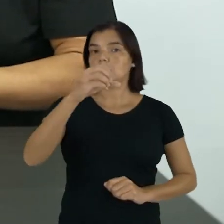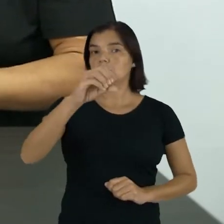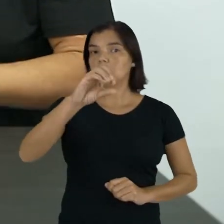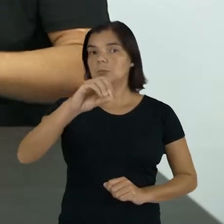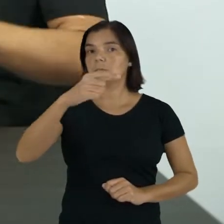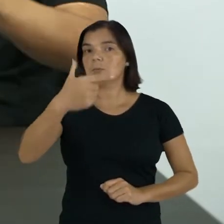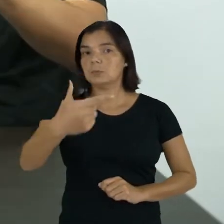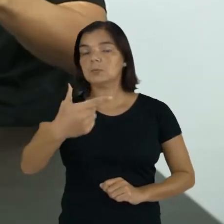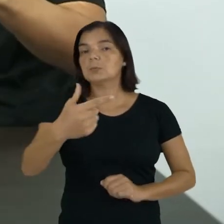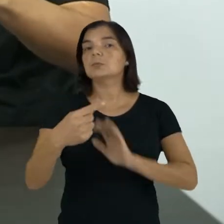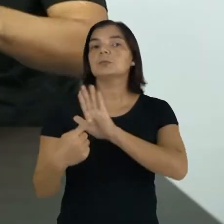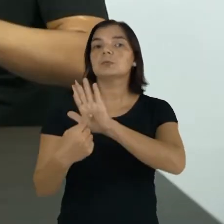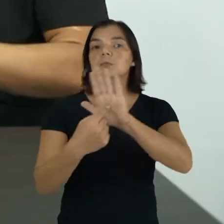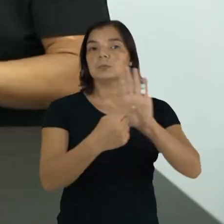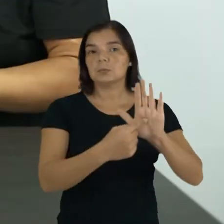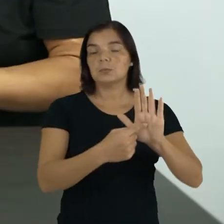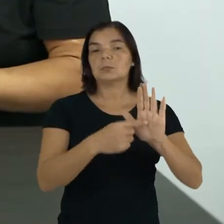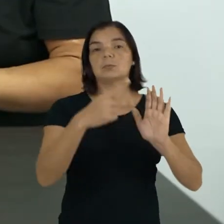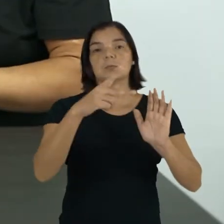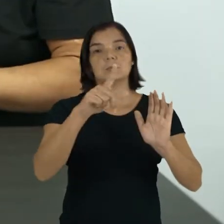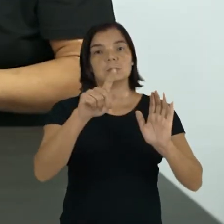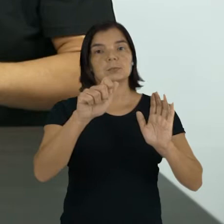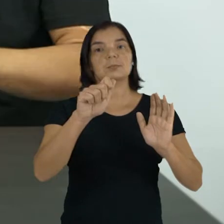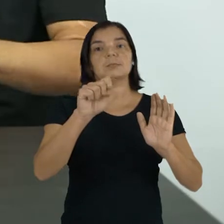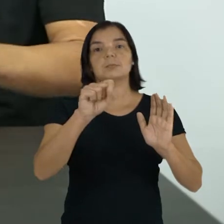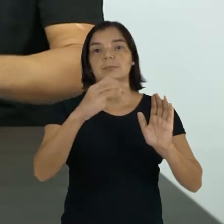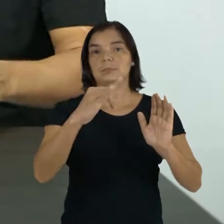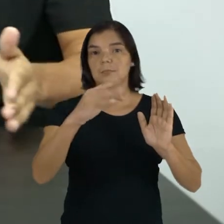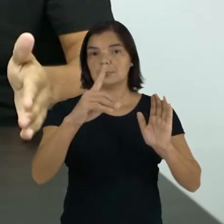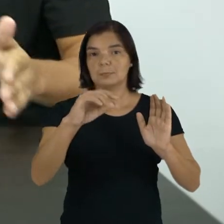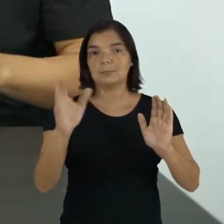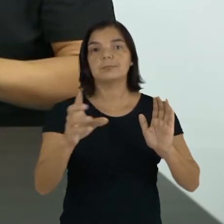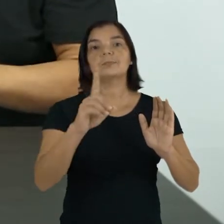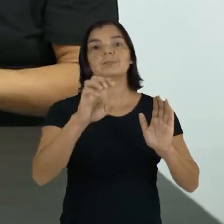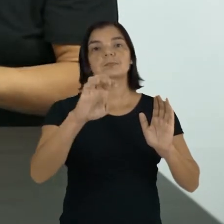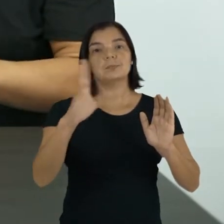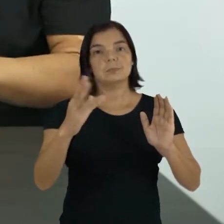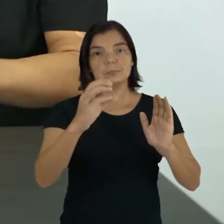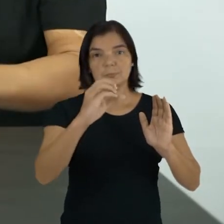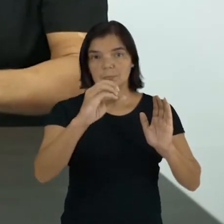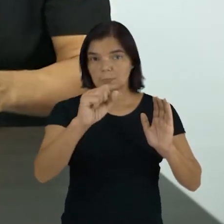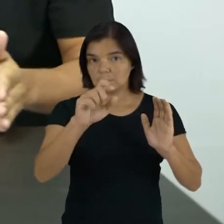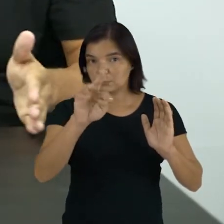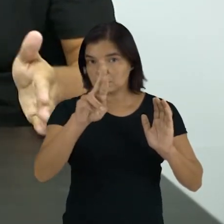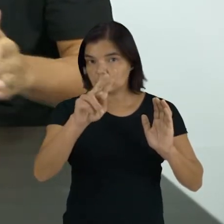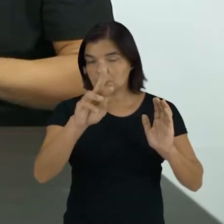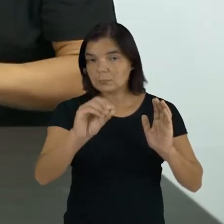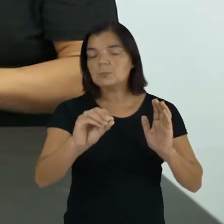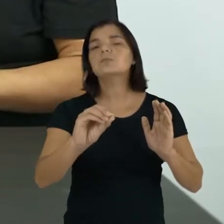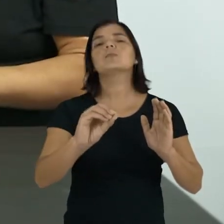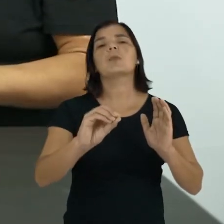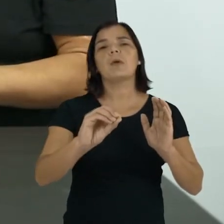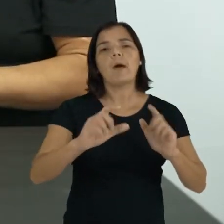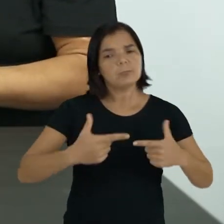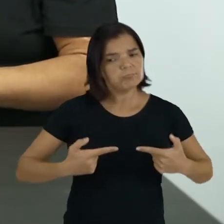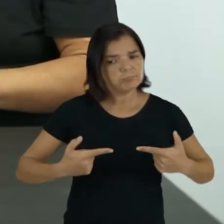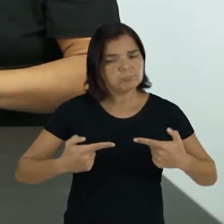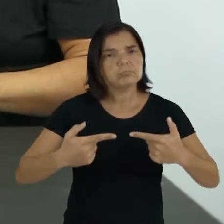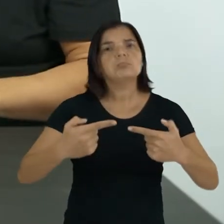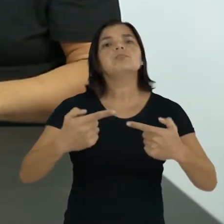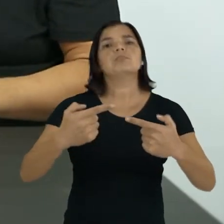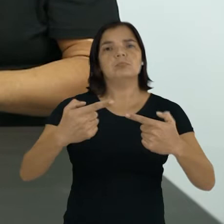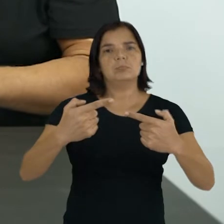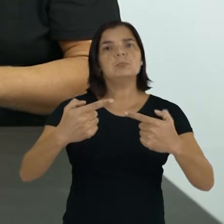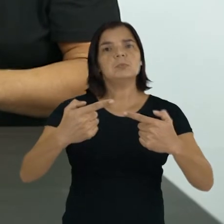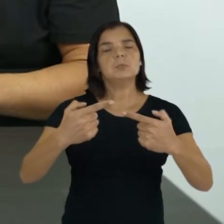qual se destaca o Plácido de Castro. A guerra ocorre, a Revolução Acreana ocorre, e os